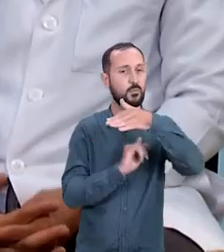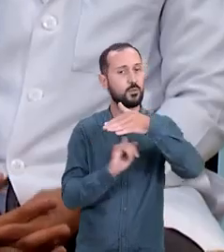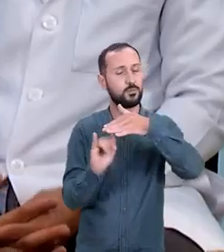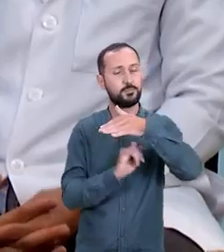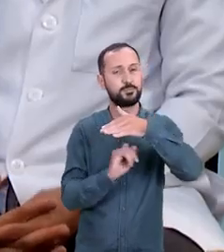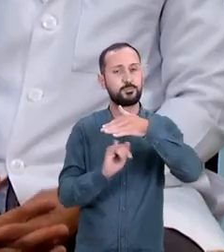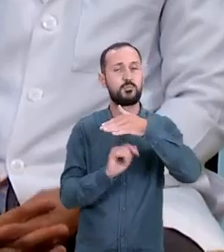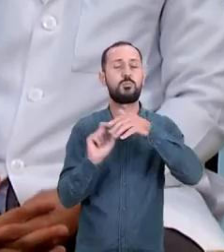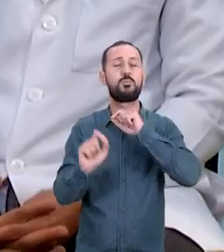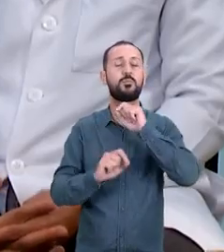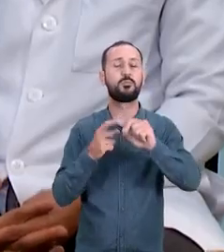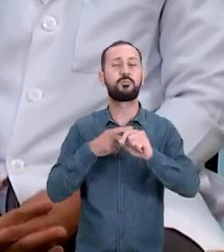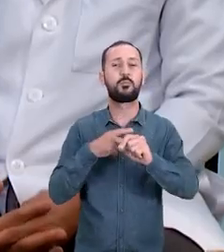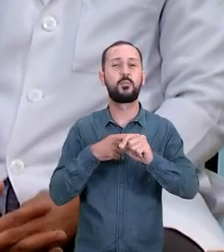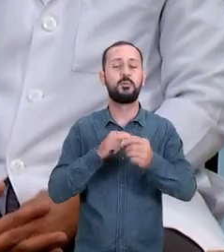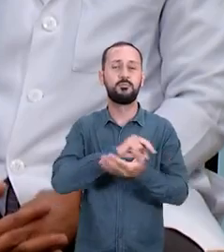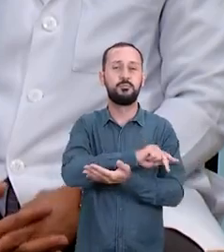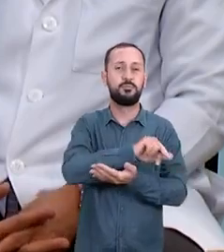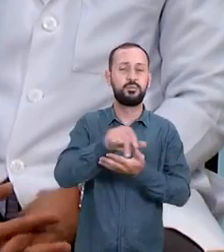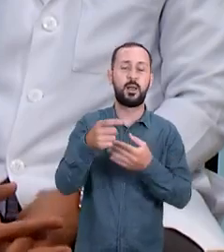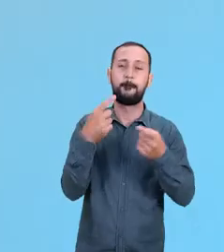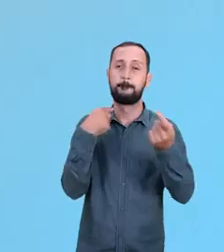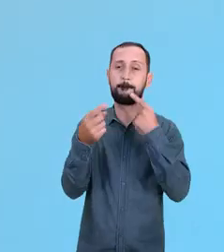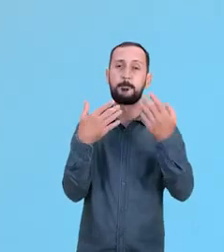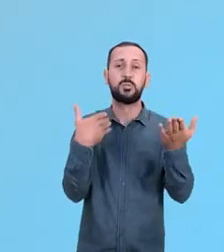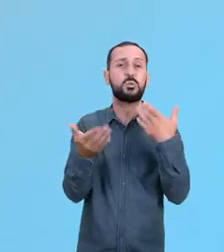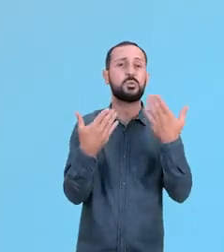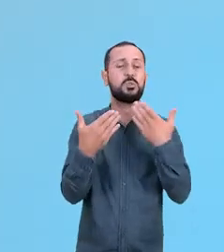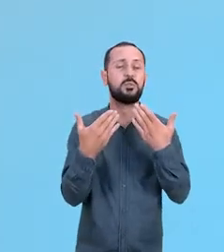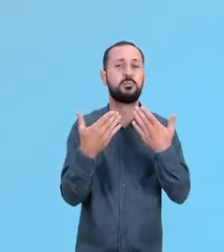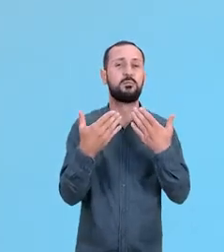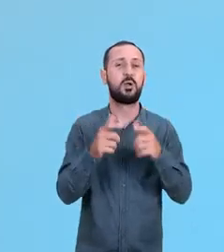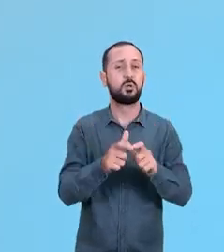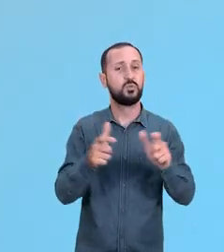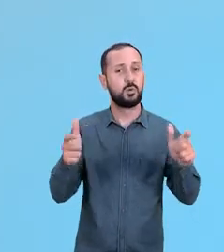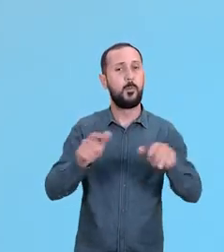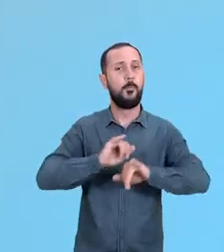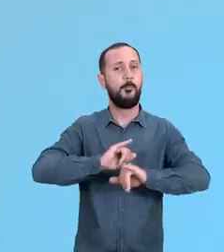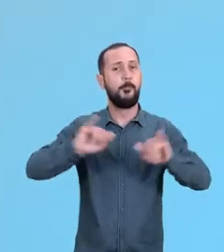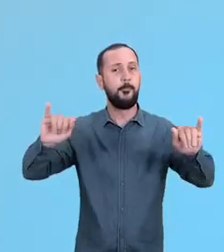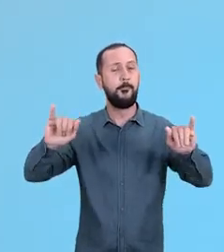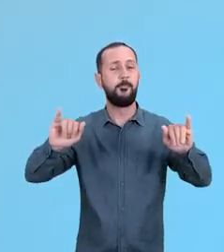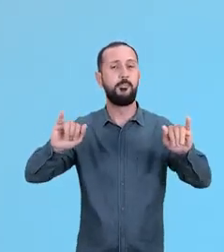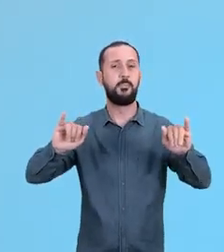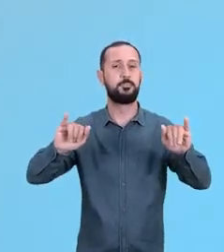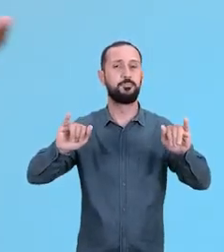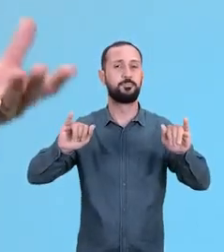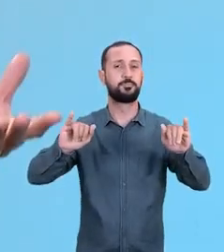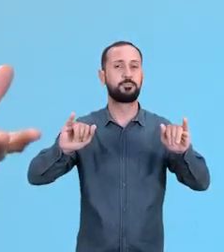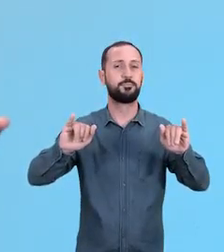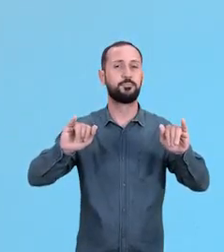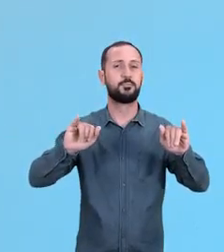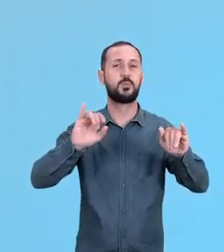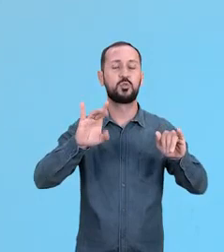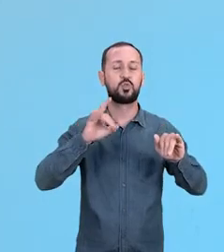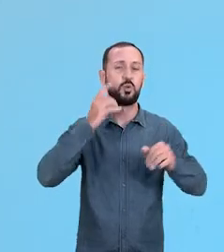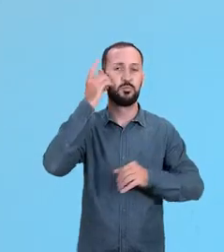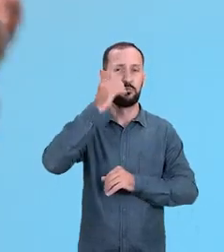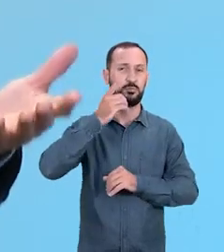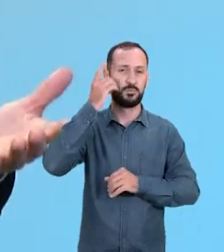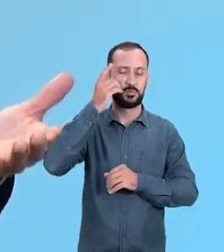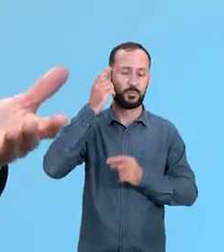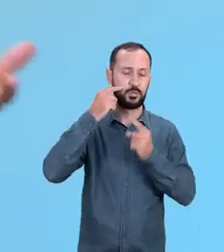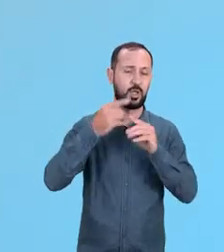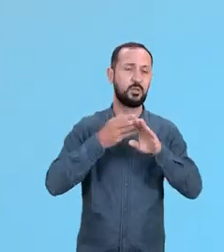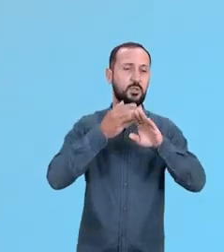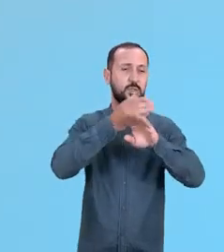instituições vão ter uma ampla discussão, uma ampla divulgação, né? Não só os deputados